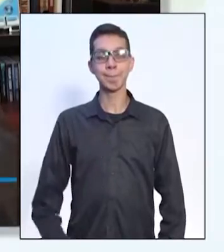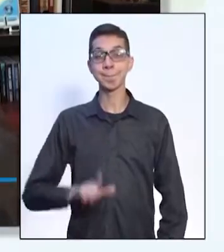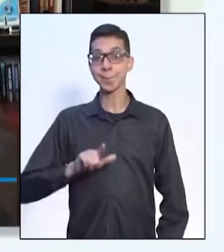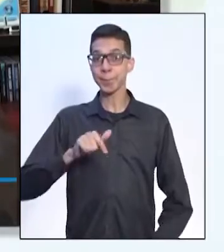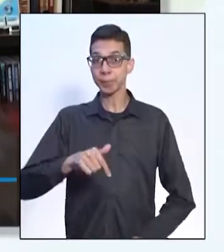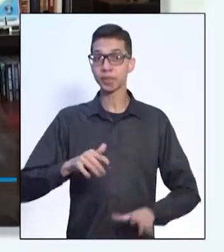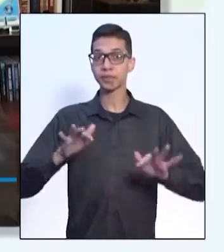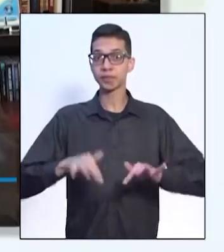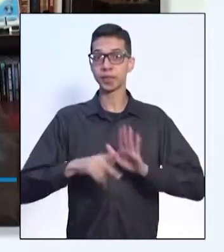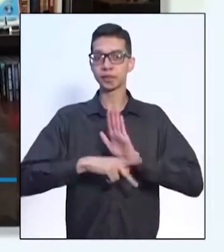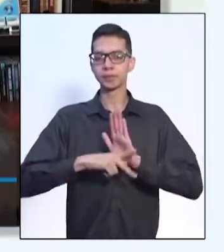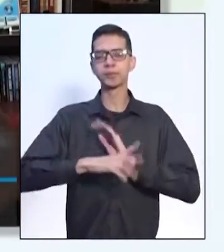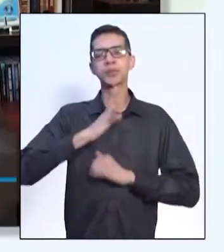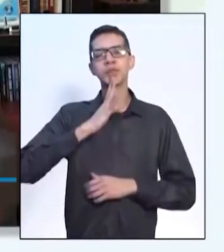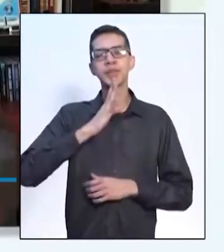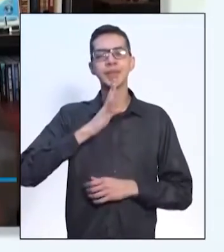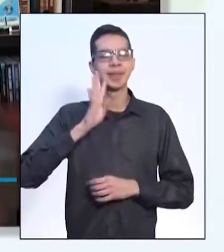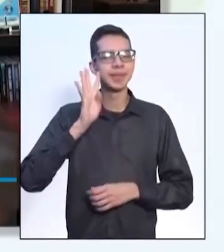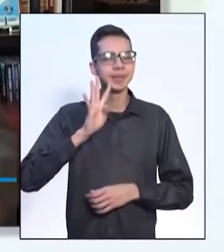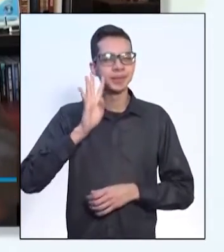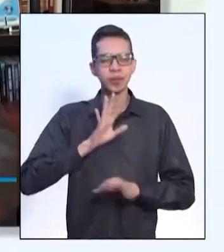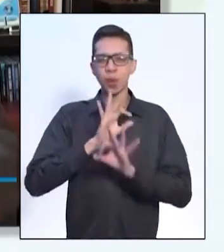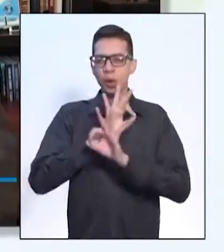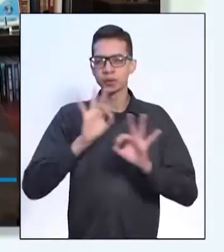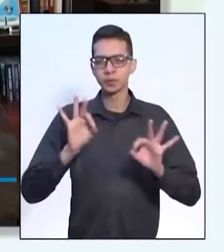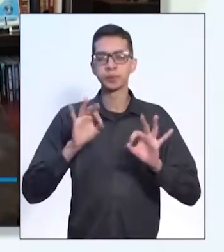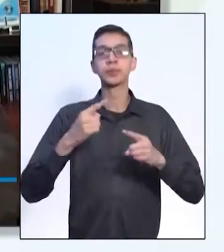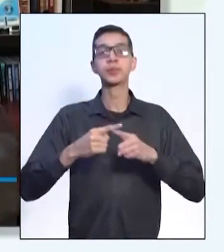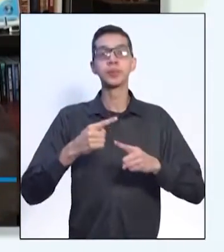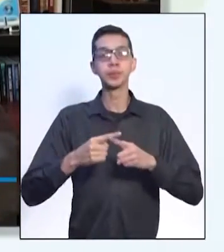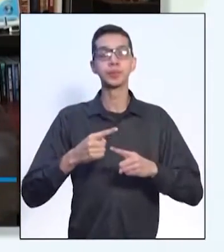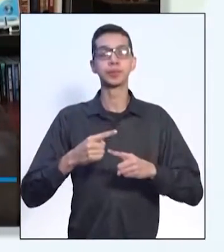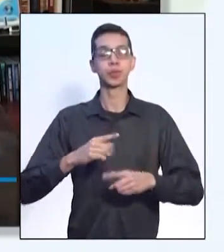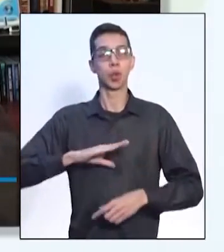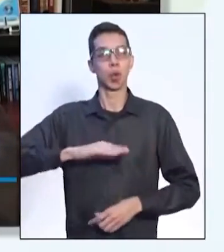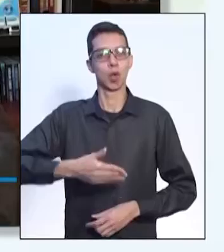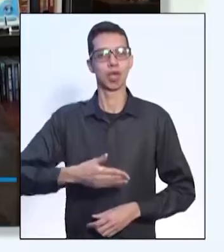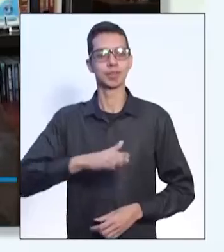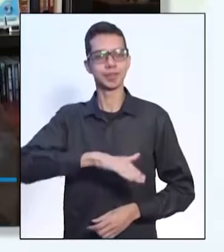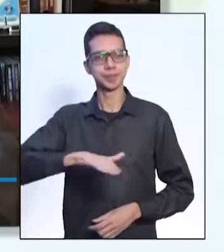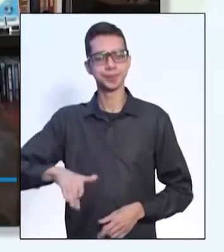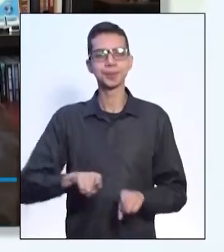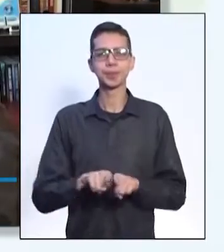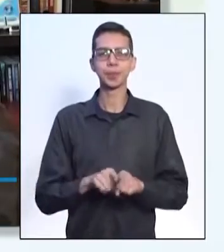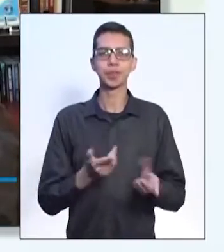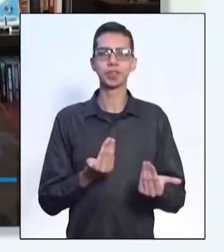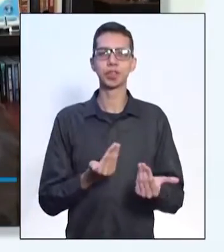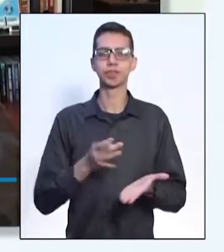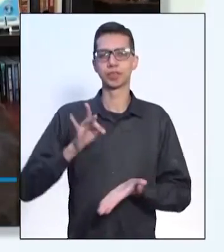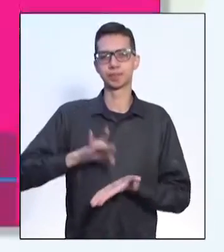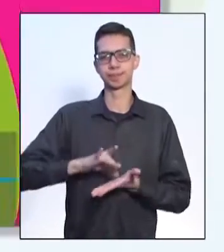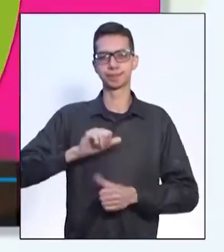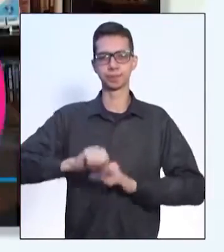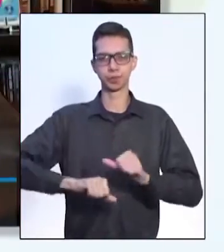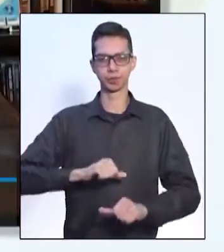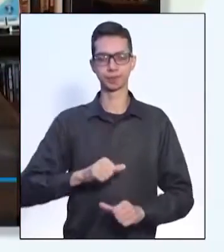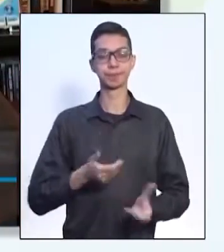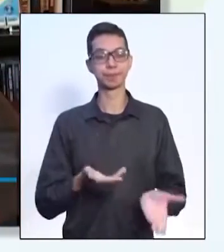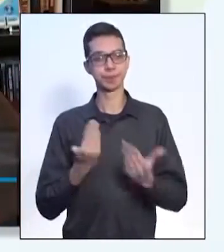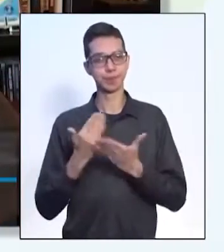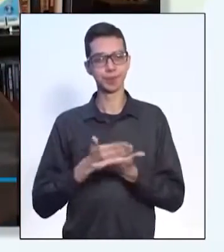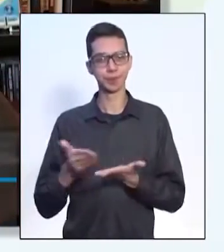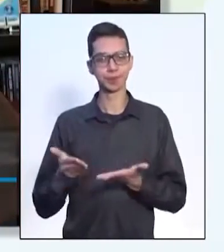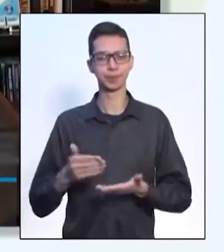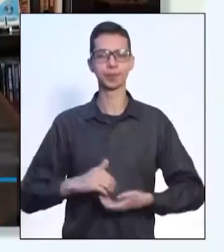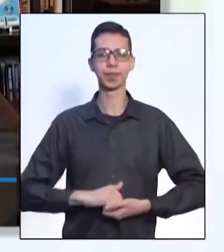projeto super bacana que encoraja crianças e jovens a transformarem suas realidades. Vamos lá? Vamos